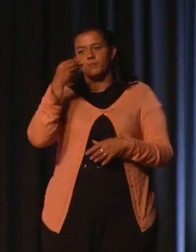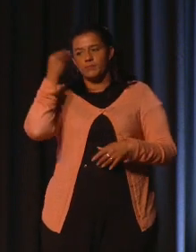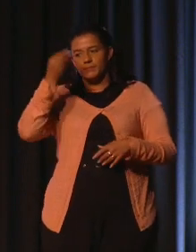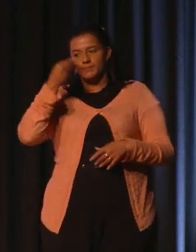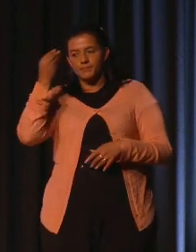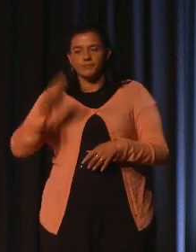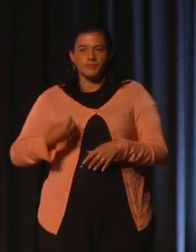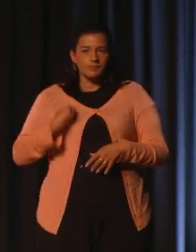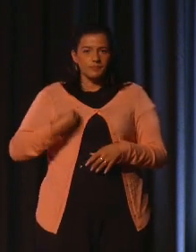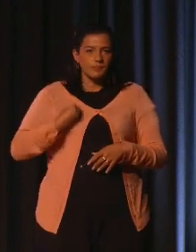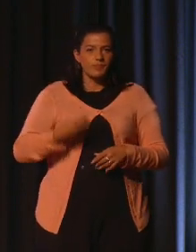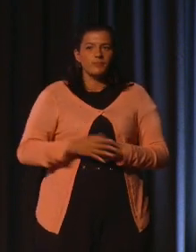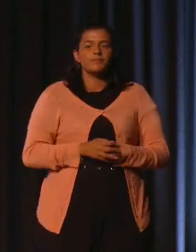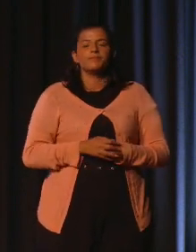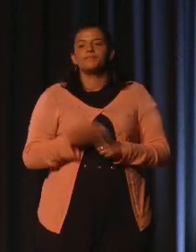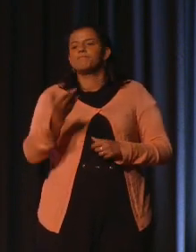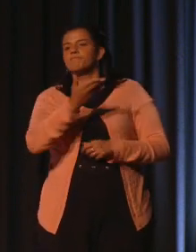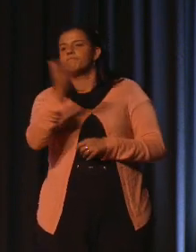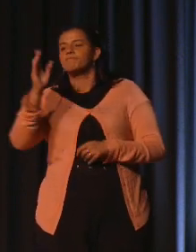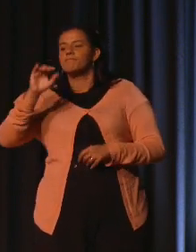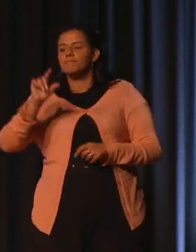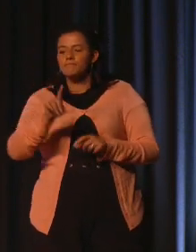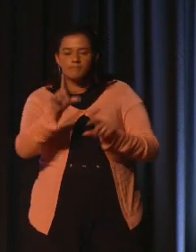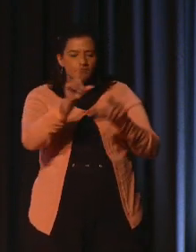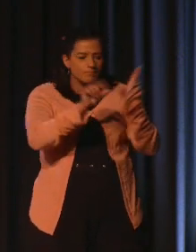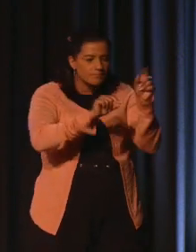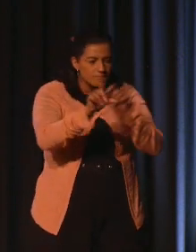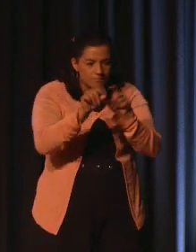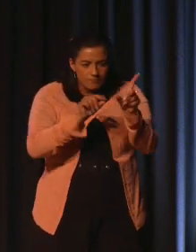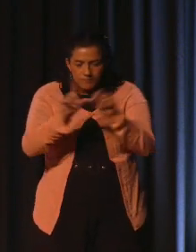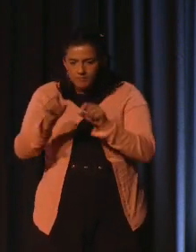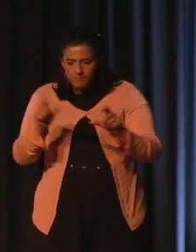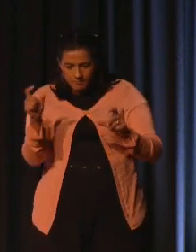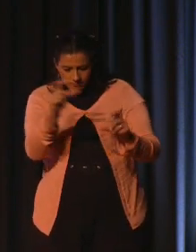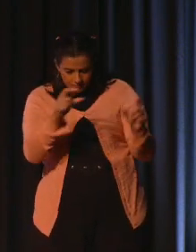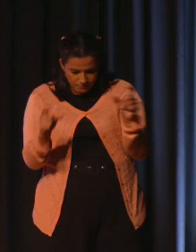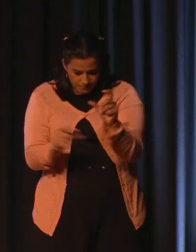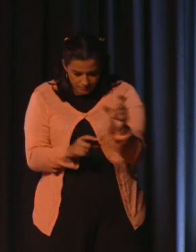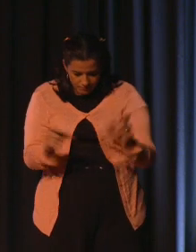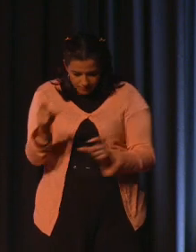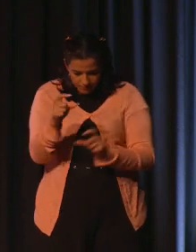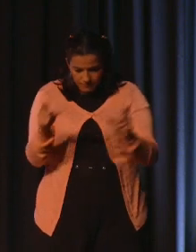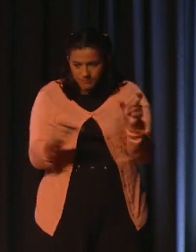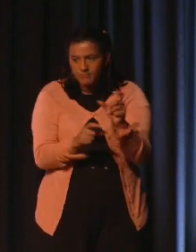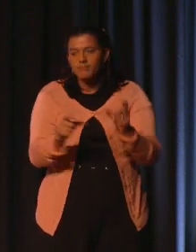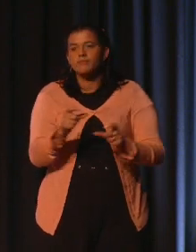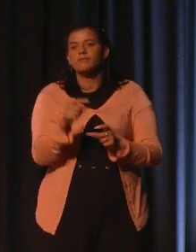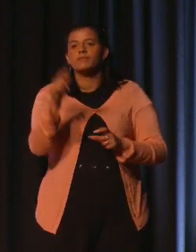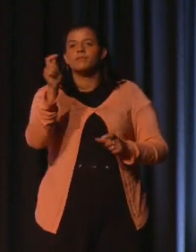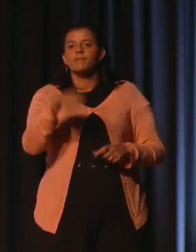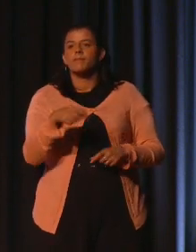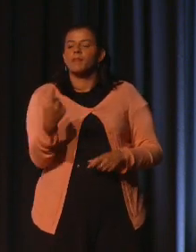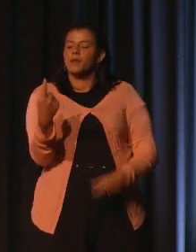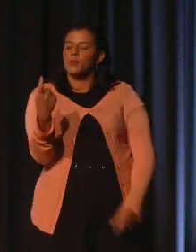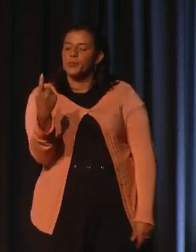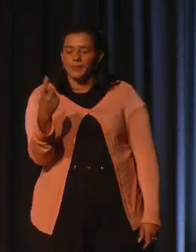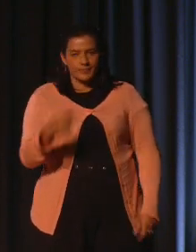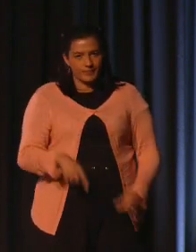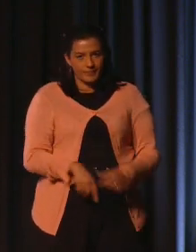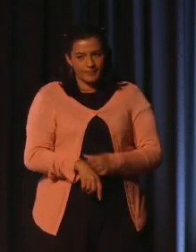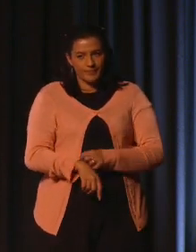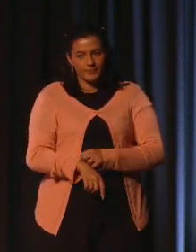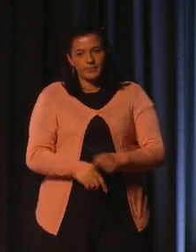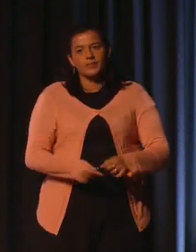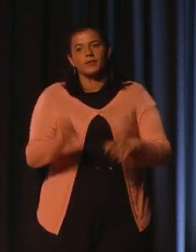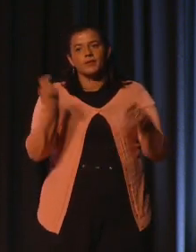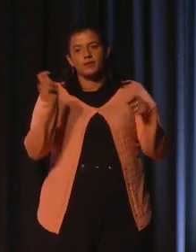vida. E acho que vocês percebem que cada pecinha que a gente usa, quando a gente vai montar um quebra-cabeça, ela é única, né?